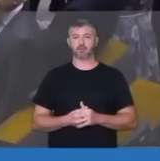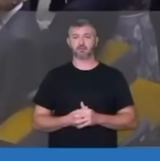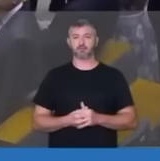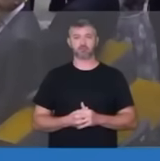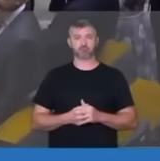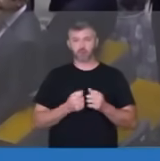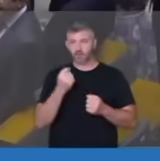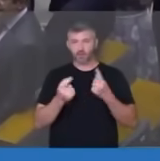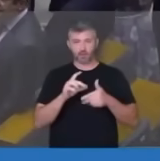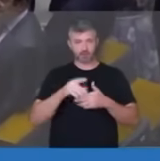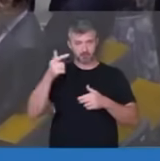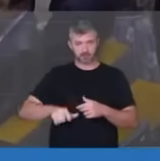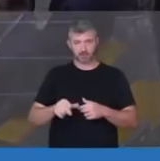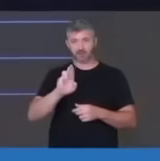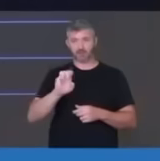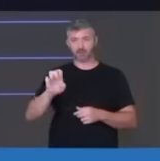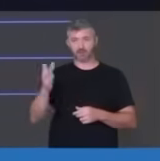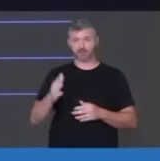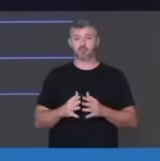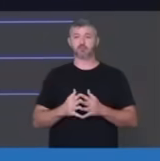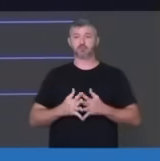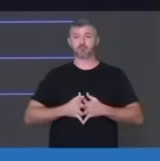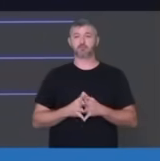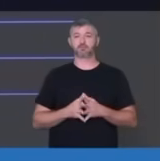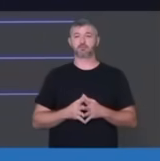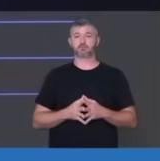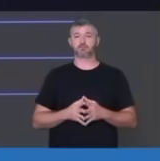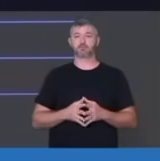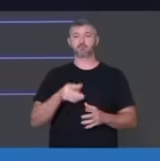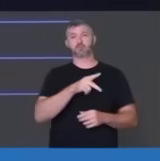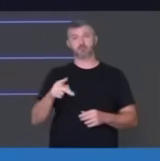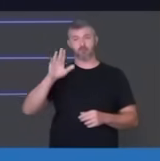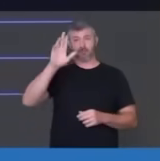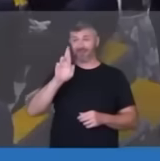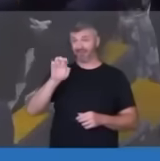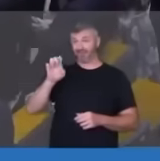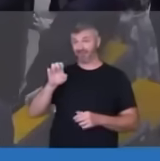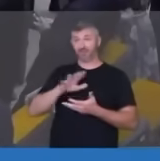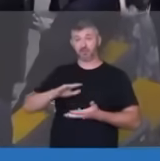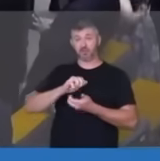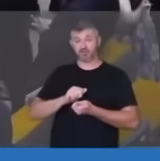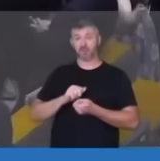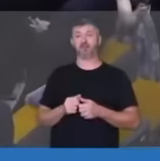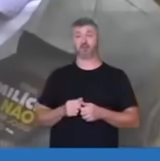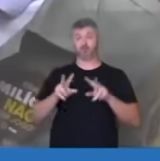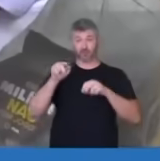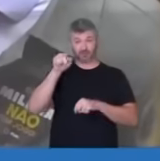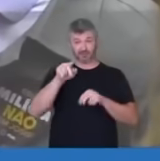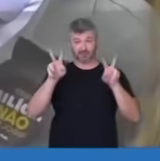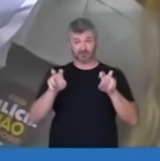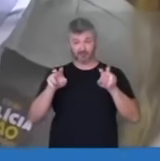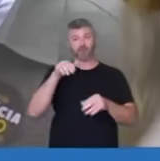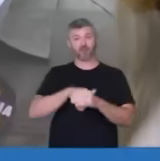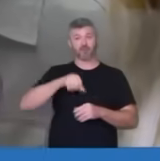Mais algum líder vai querer pela rede, deputado Túlio? Presidente Arthur Lira, a rede de sustentabilidade a essa matéria